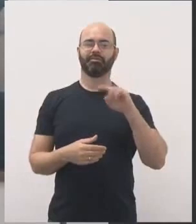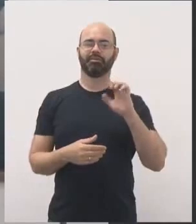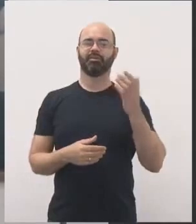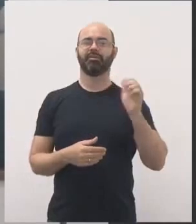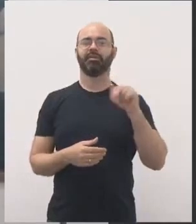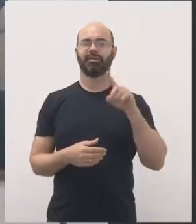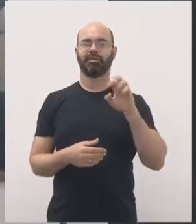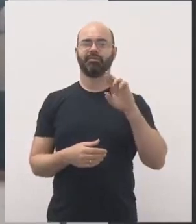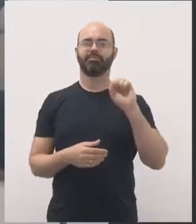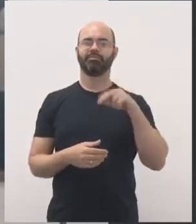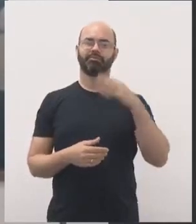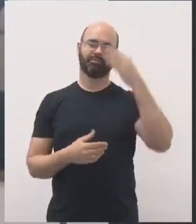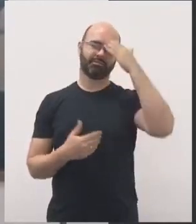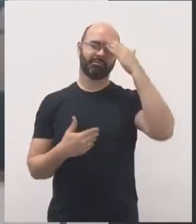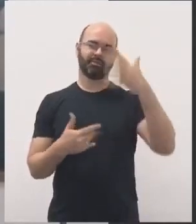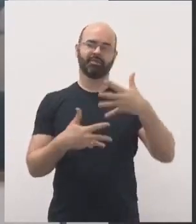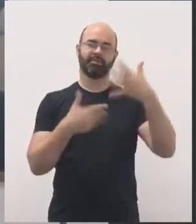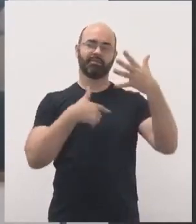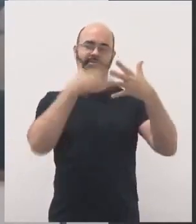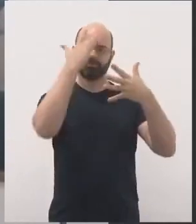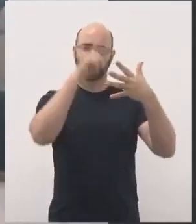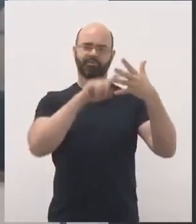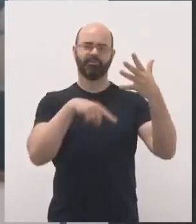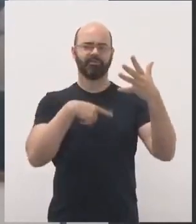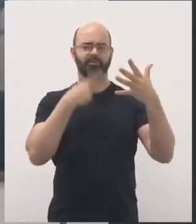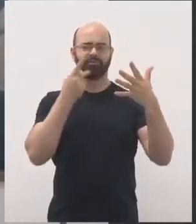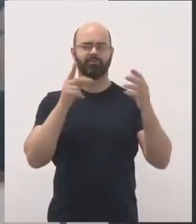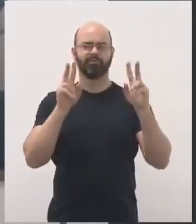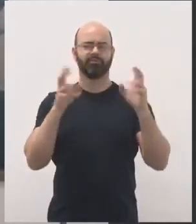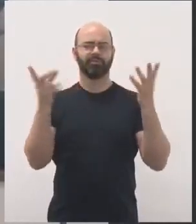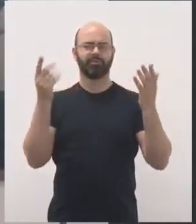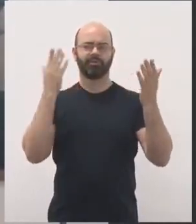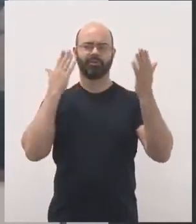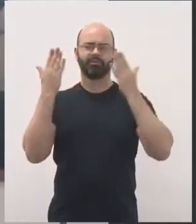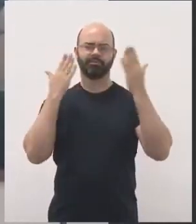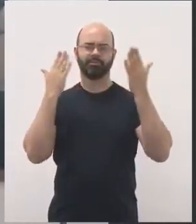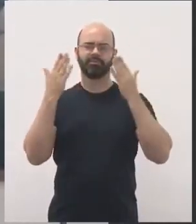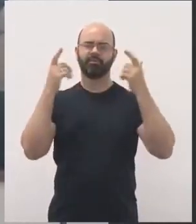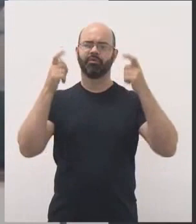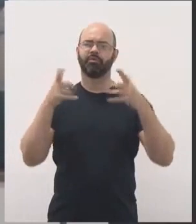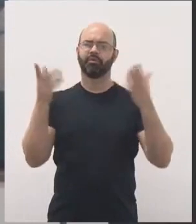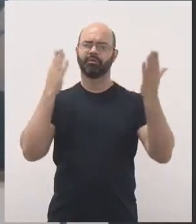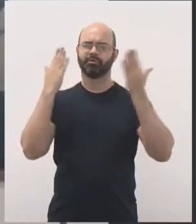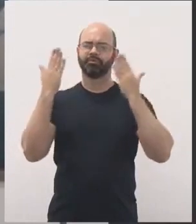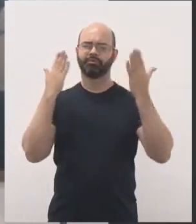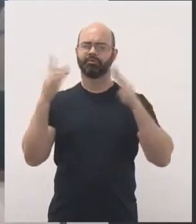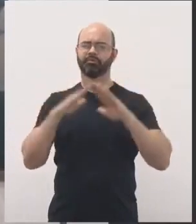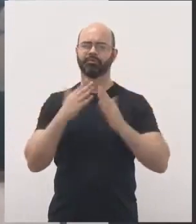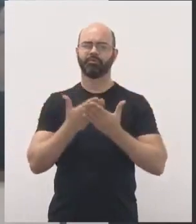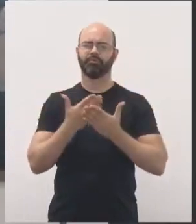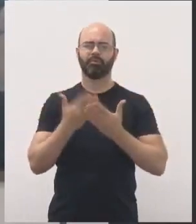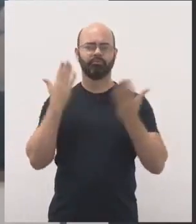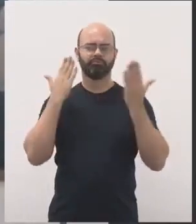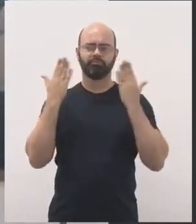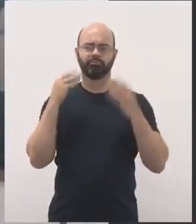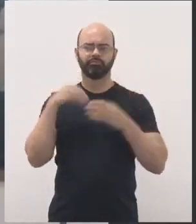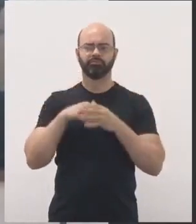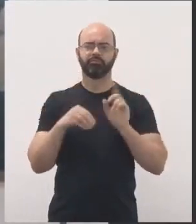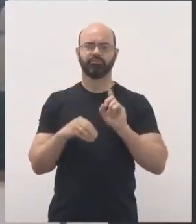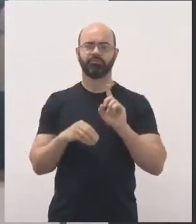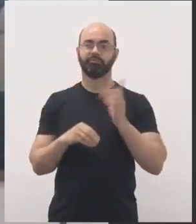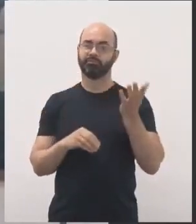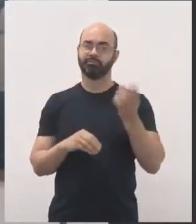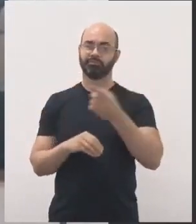olhando o chat, e aí a pergunta que fizeram assim, nossa, mas então cadê os psicólogos? Cadê os psicólogos nas escolas? Gente, a gente